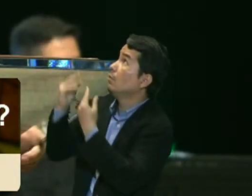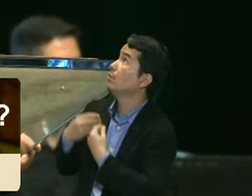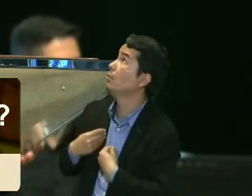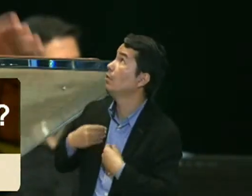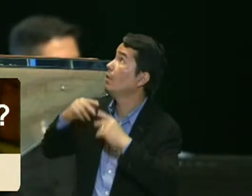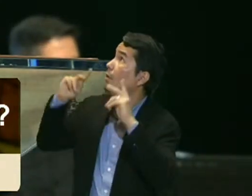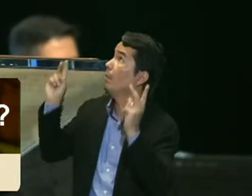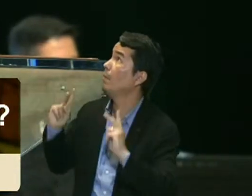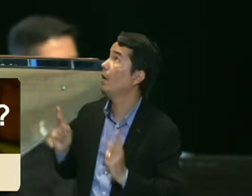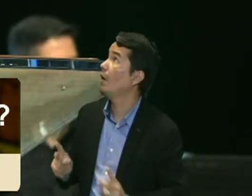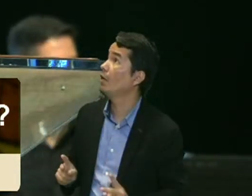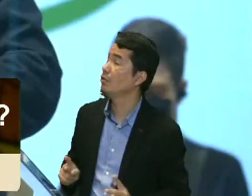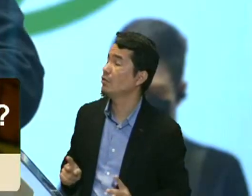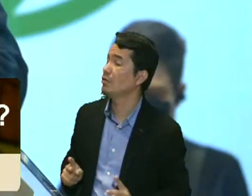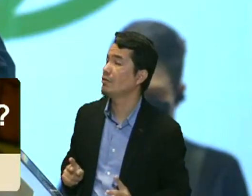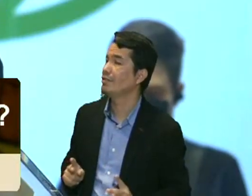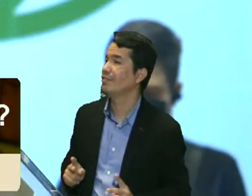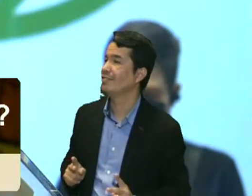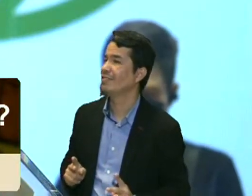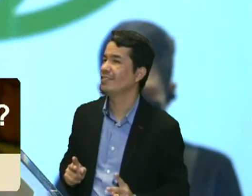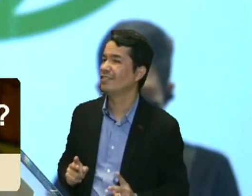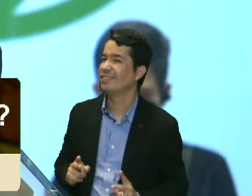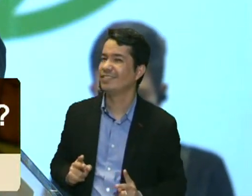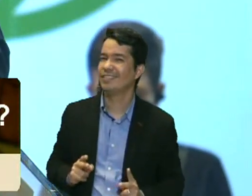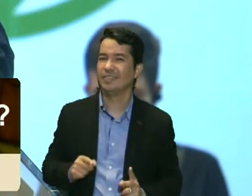quê? Deixa de fazer do seu jeito.